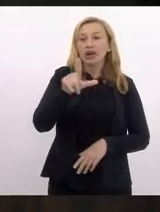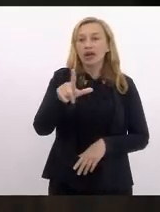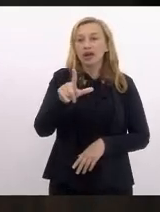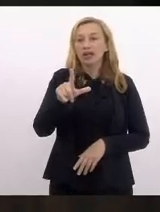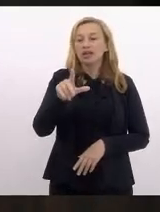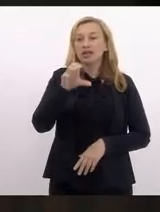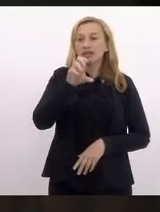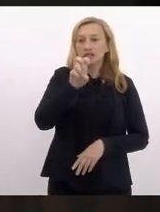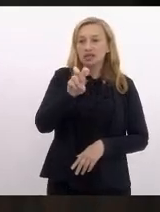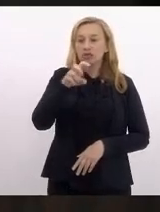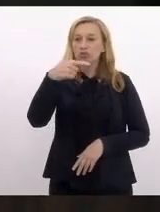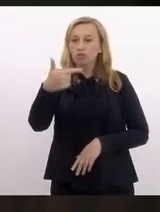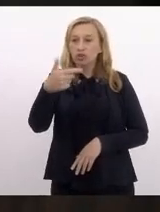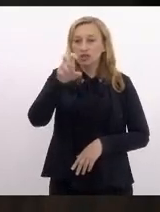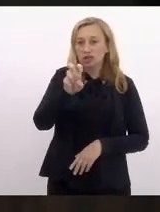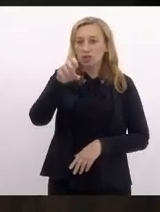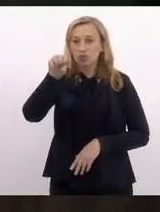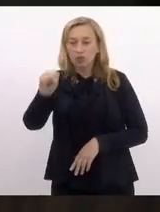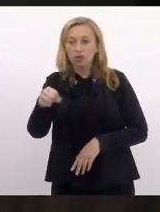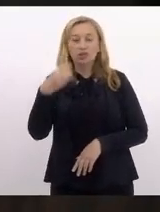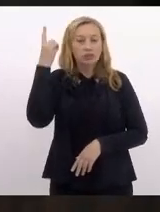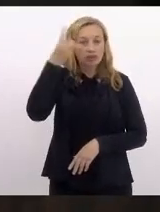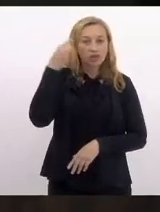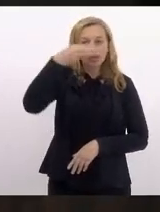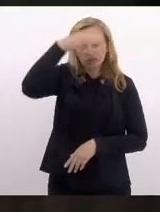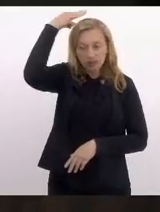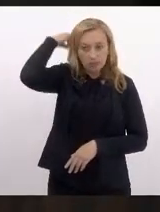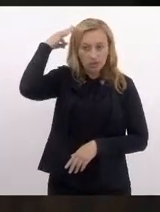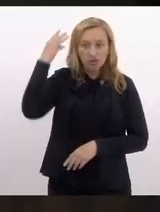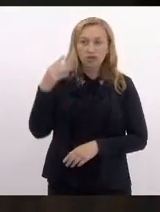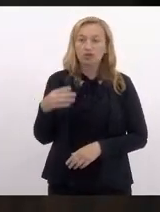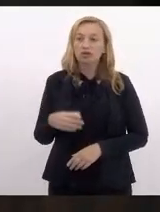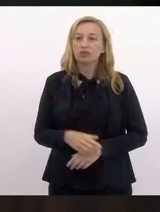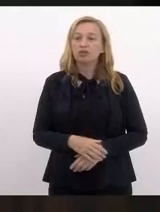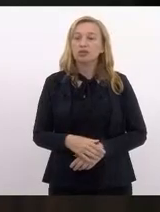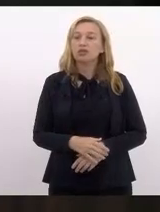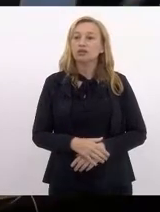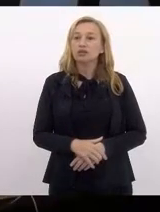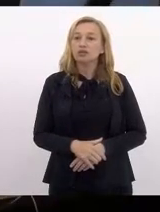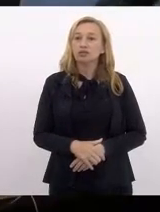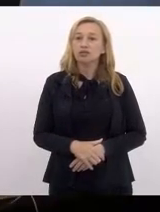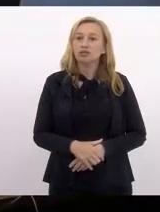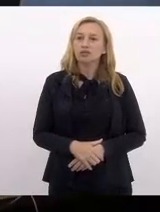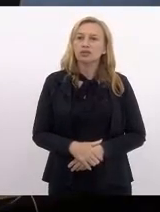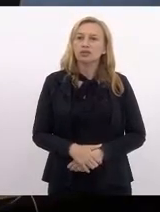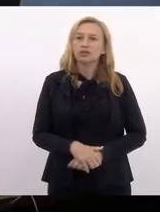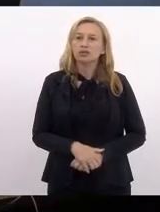5258 Deputado Márcio Pacheco ele tá do Márcio Pacheco